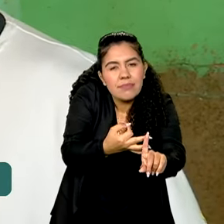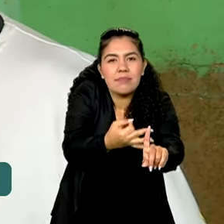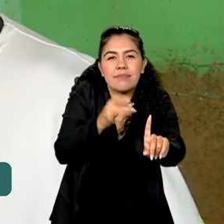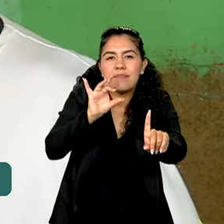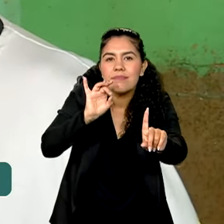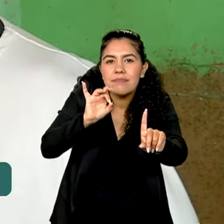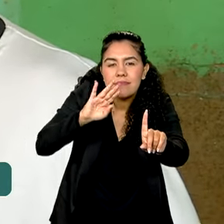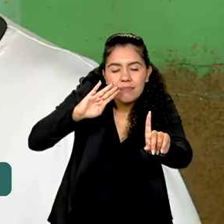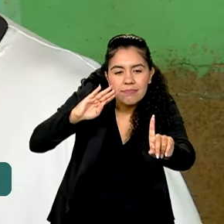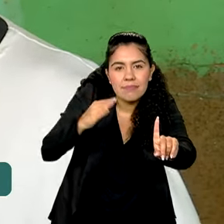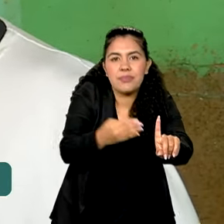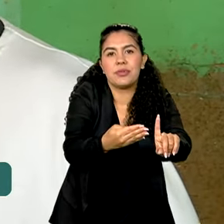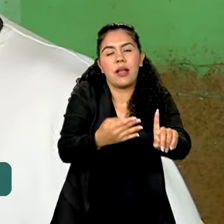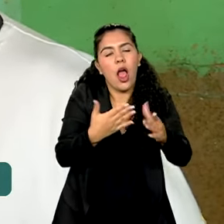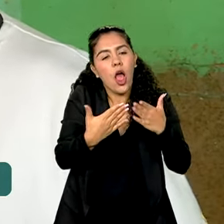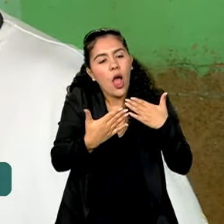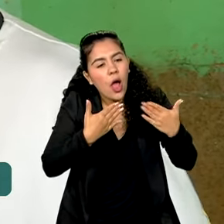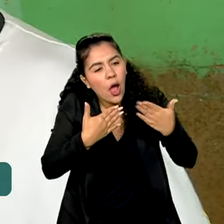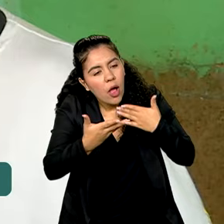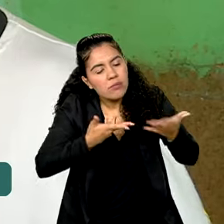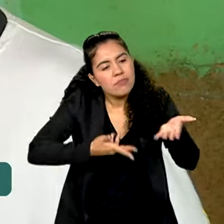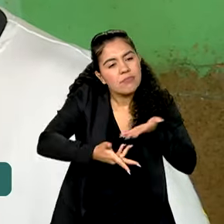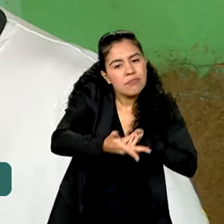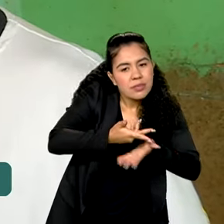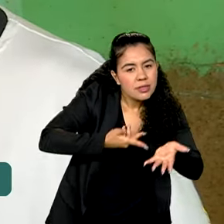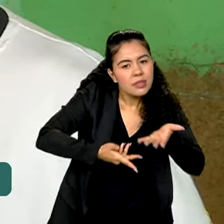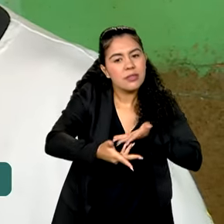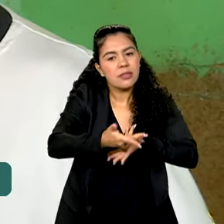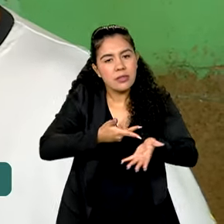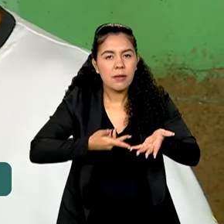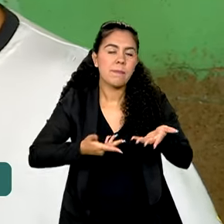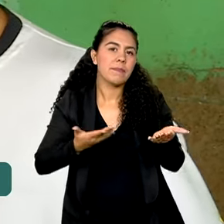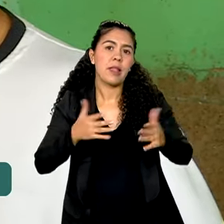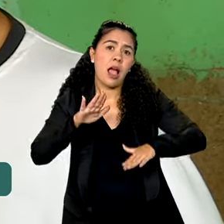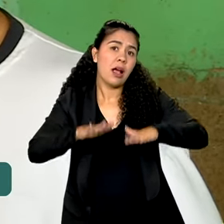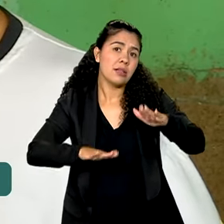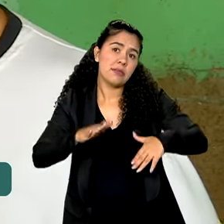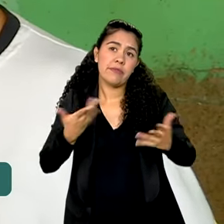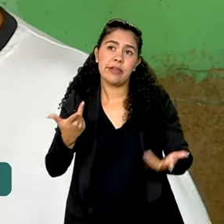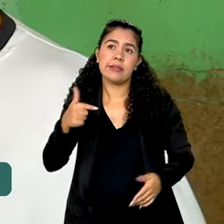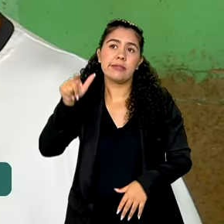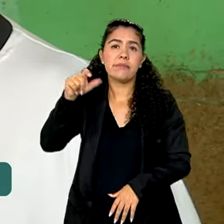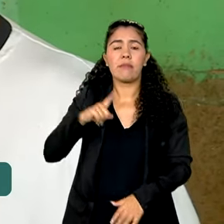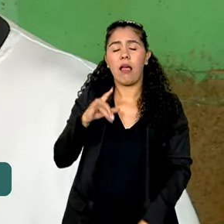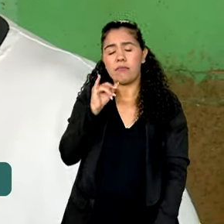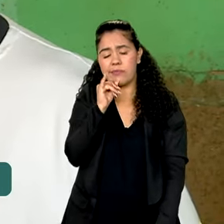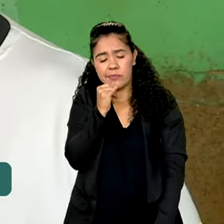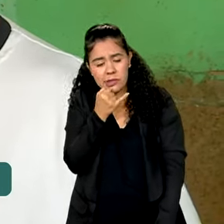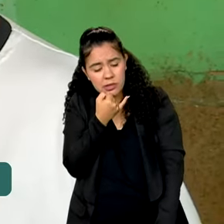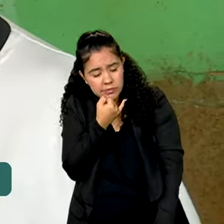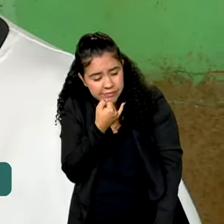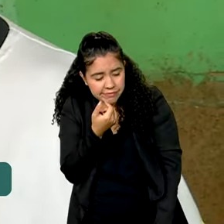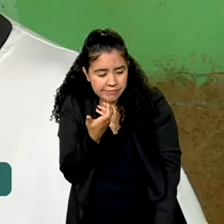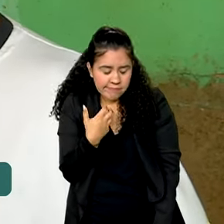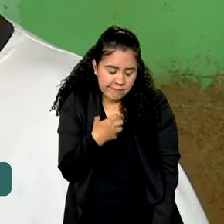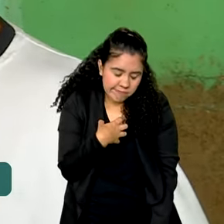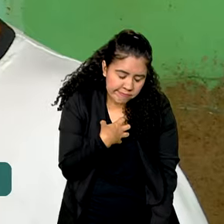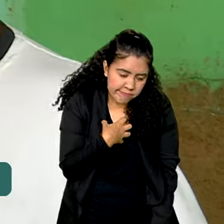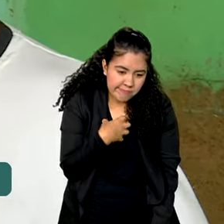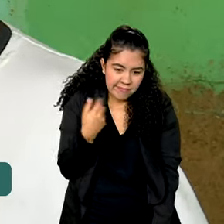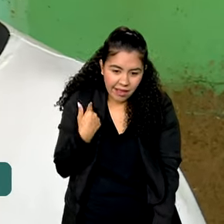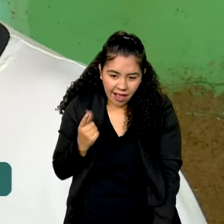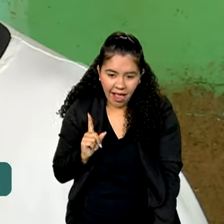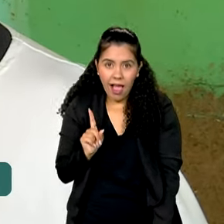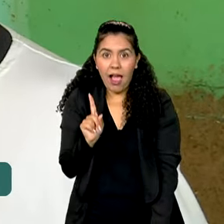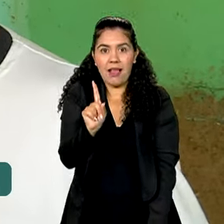Conversa com o paciente, tira aquele tempinho para conversar com o paciente, né? Que muitas vezes está lá triste, cabisbaixo. Quando a gente chega, a gente